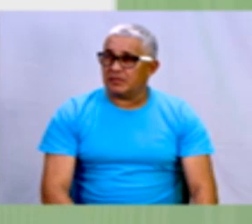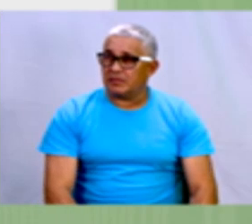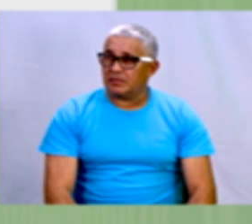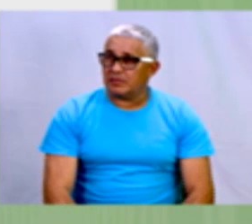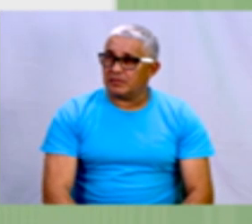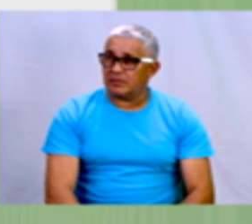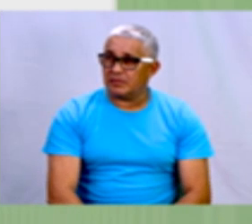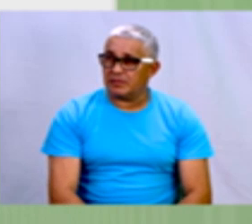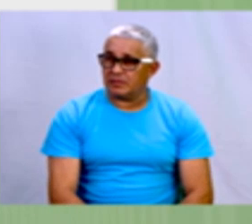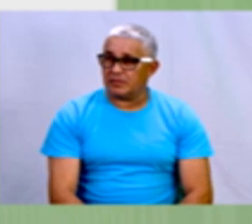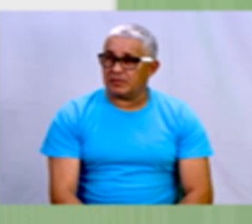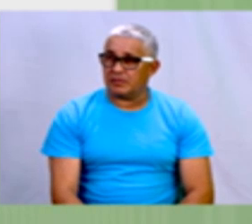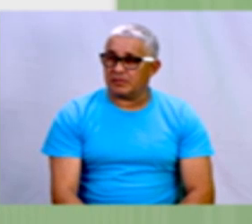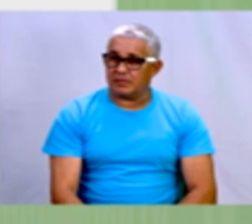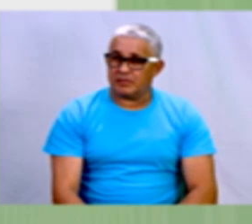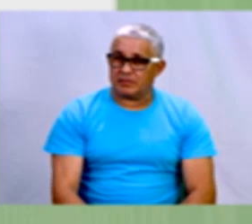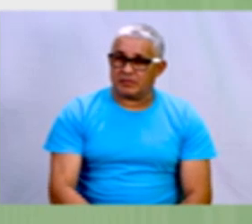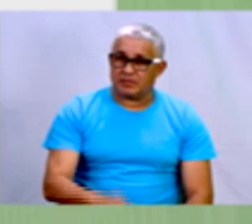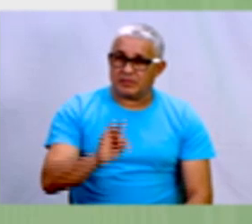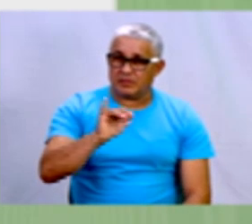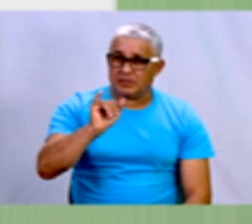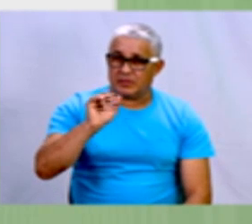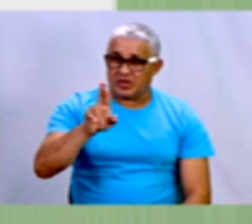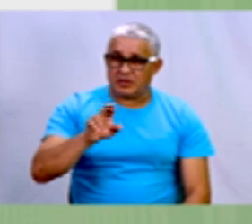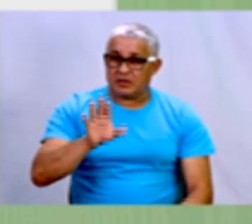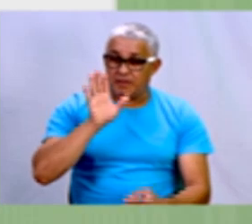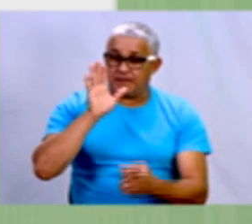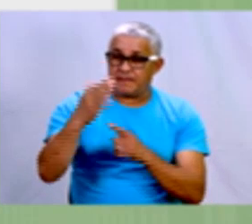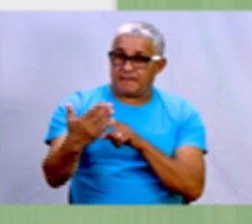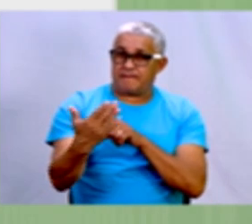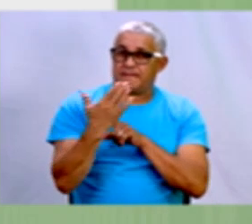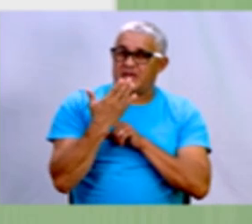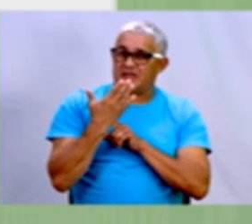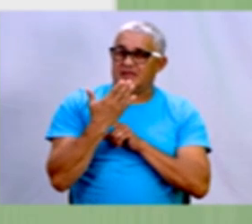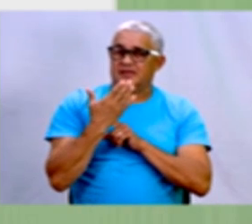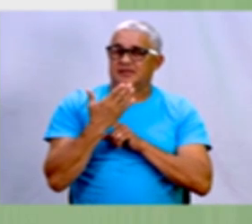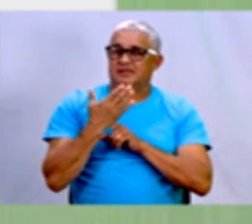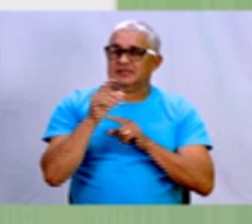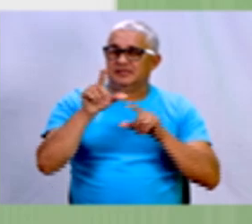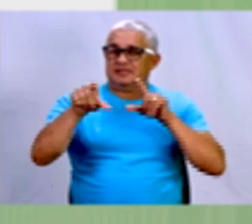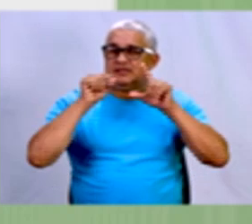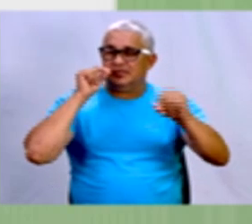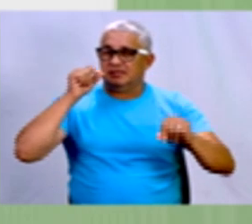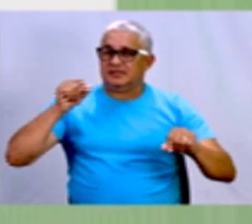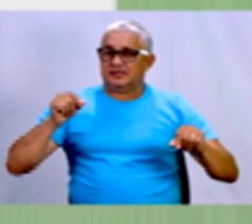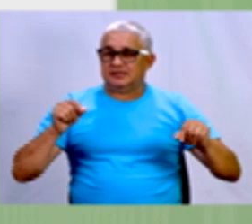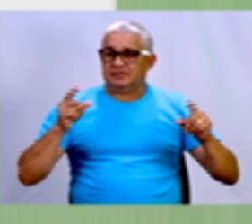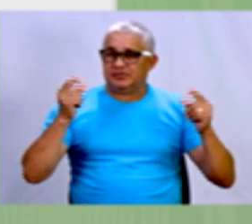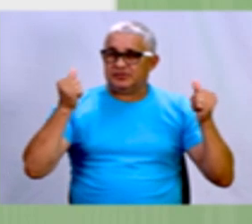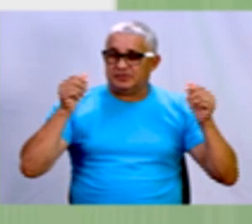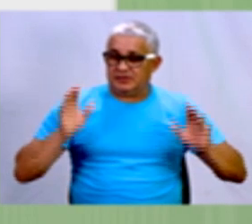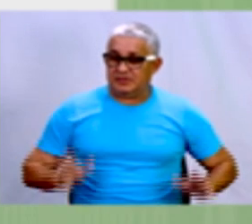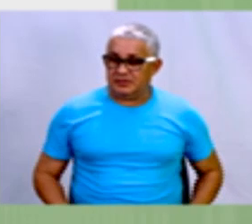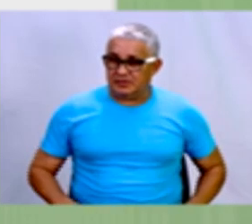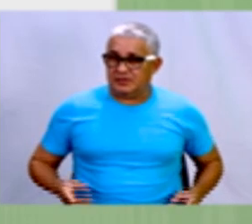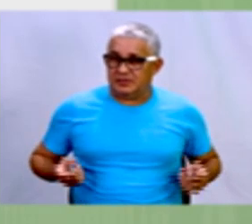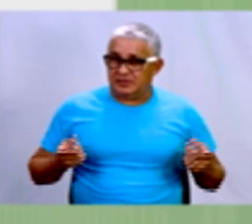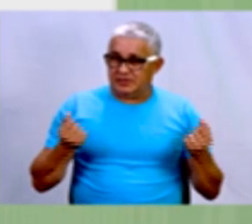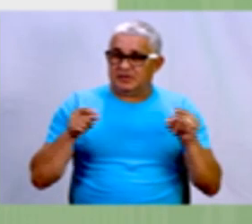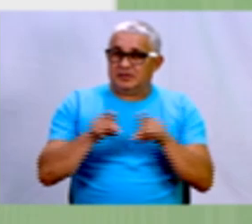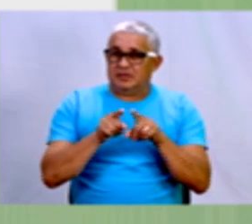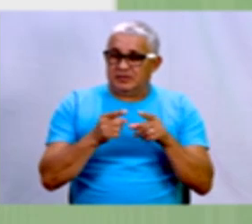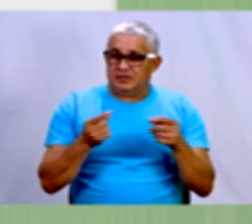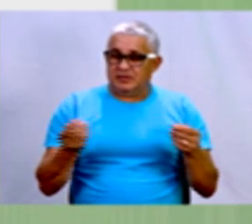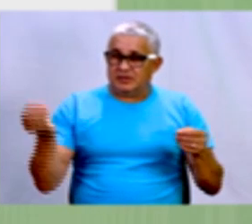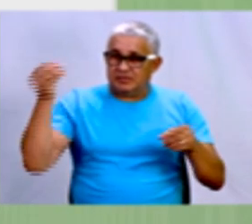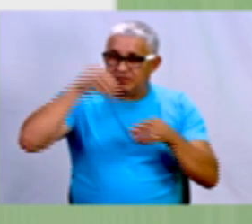Ele vai mostrar essa tabelinha e a gente vai selecionar todos os valores, tanto o que saiu do meu bolso quanto os valores que